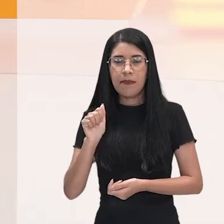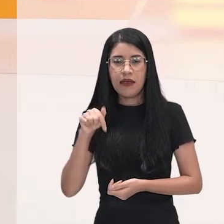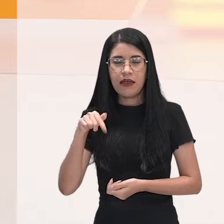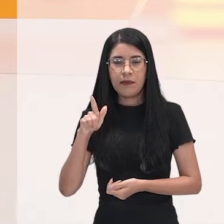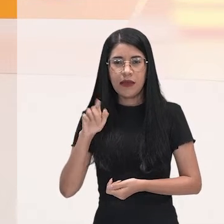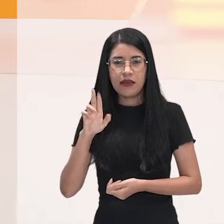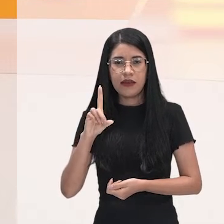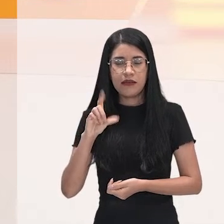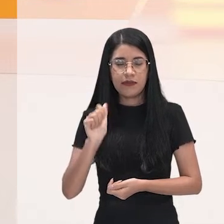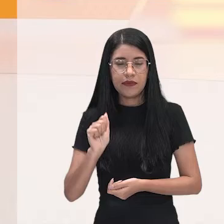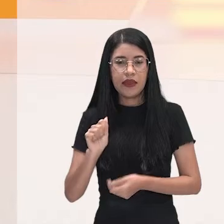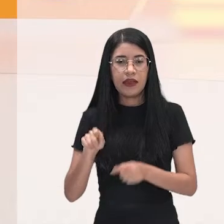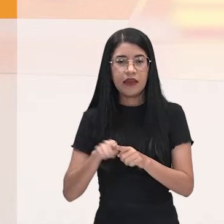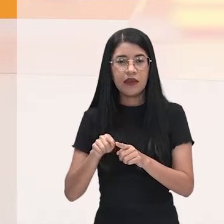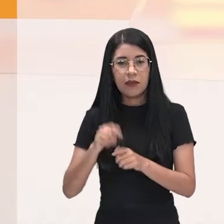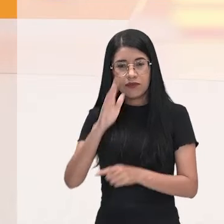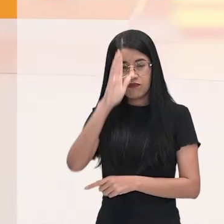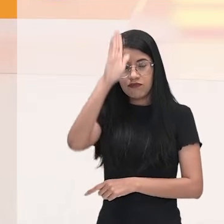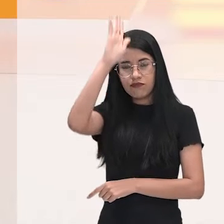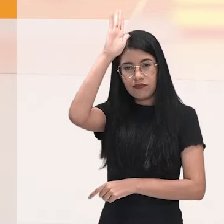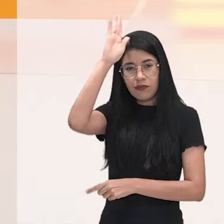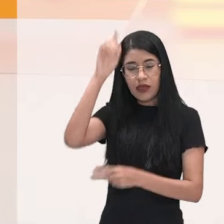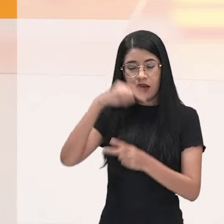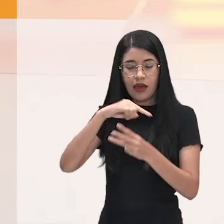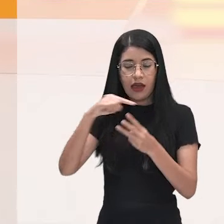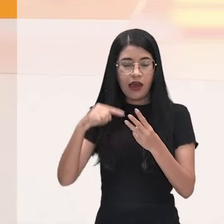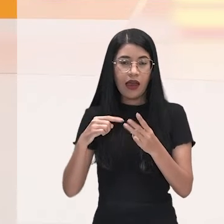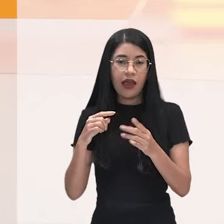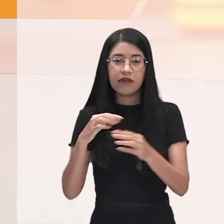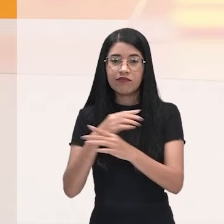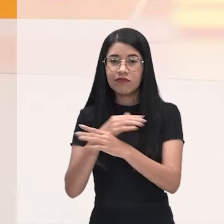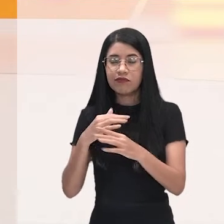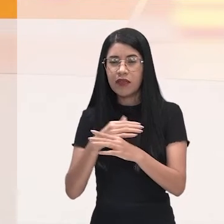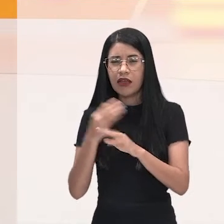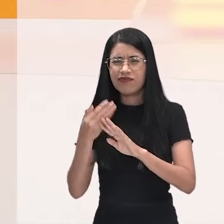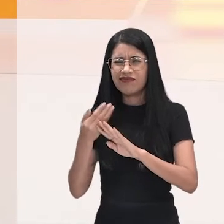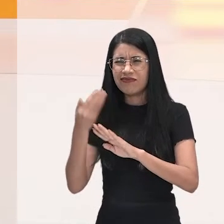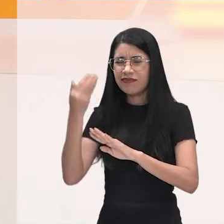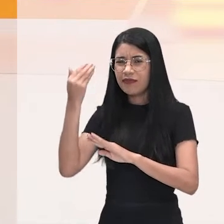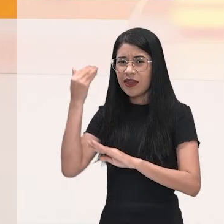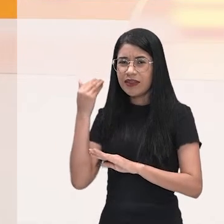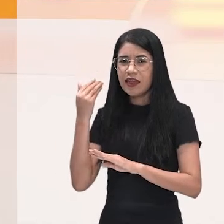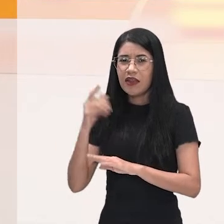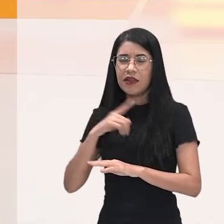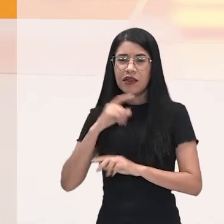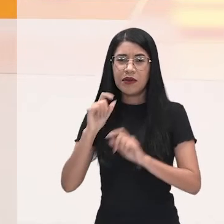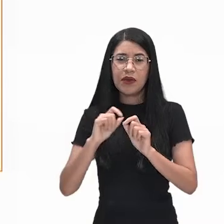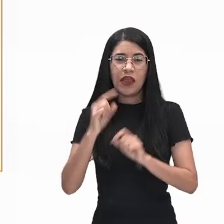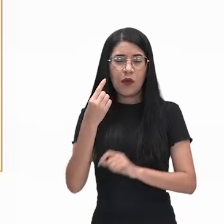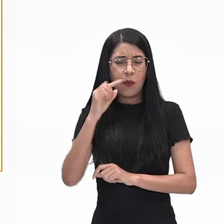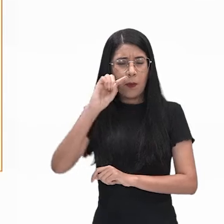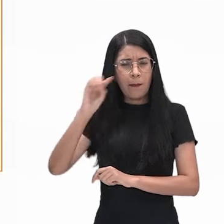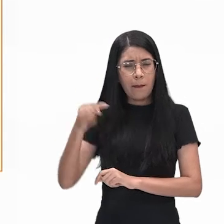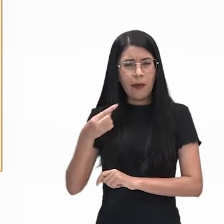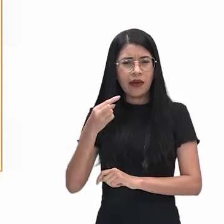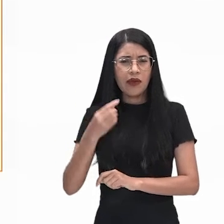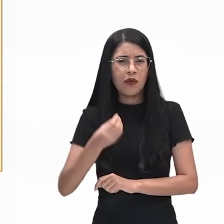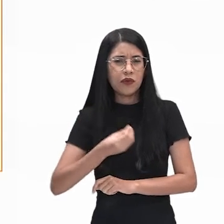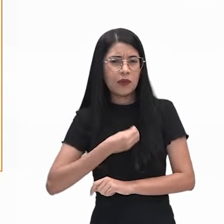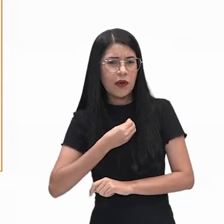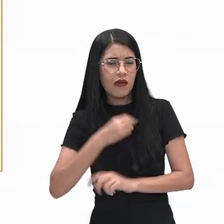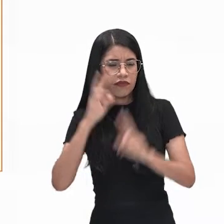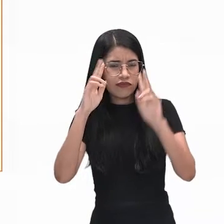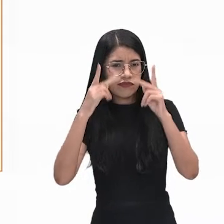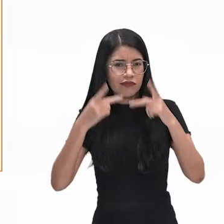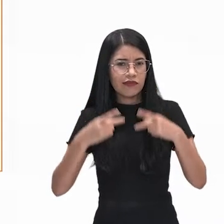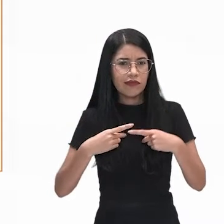foi um exemplo que eu trouxe aqui para ilustrar a nossa aula, mas era muito raro. Aqui a gente tem uma alegoria, né, das 3 cidades que a gente